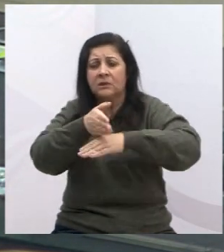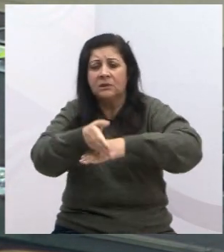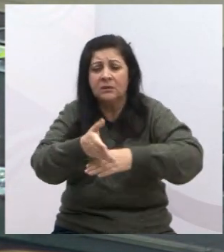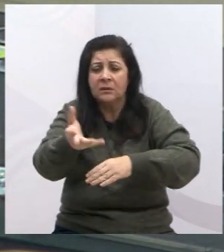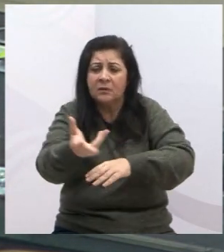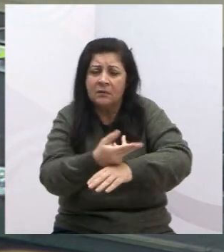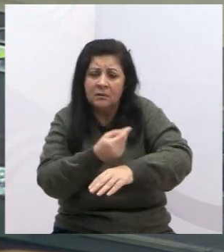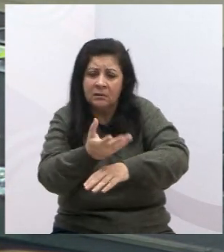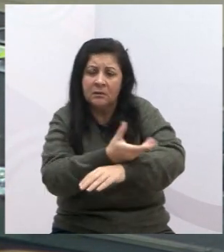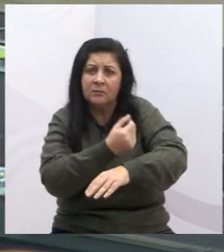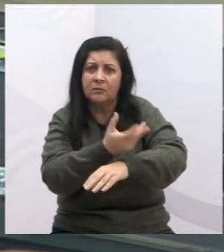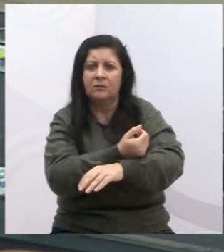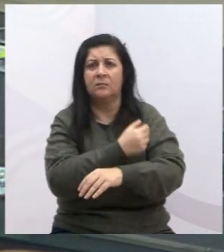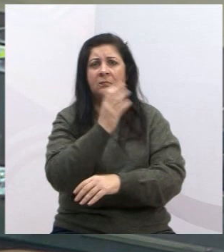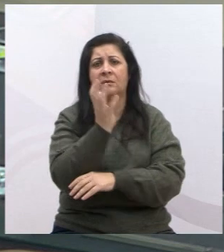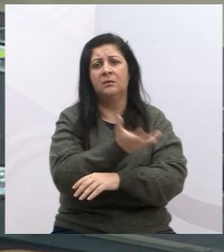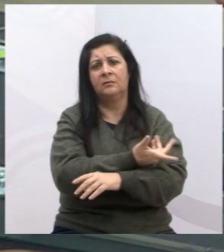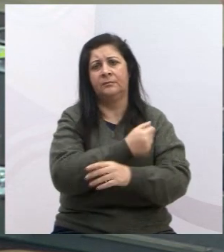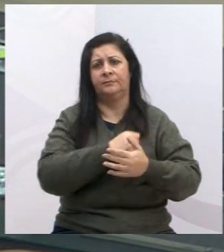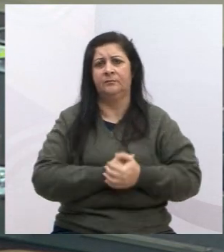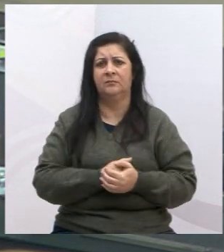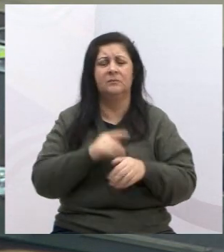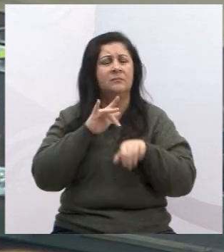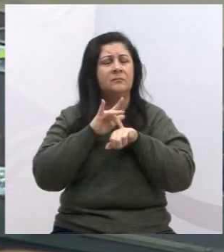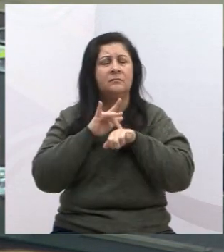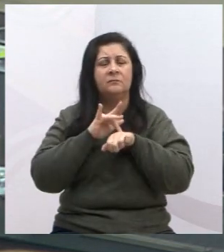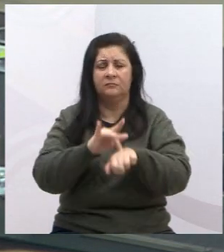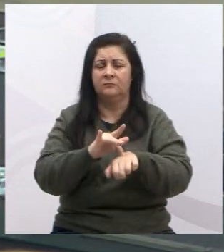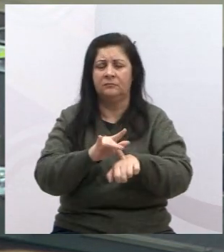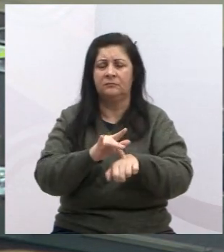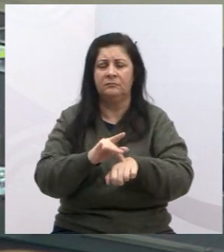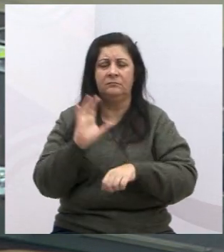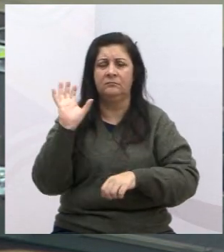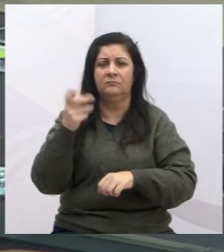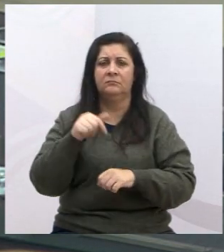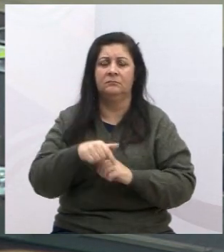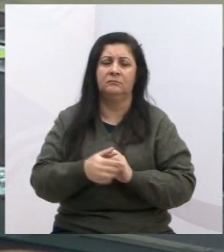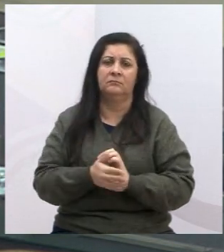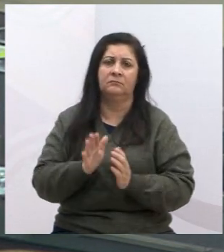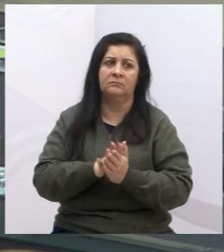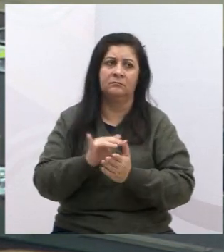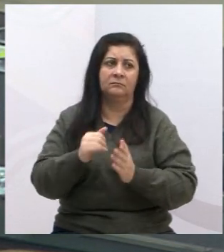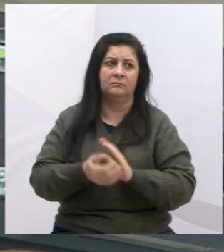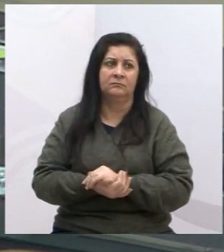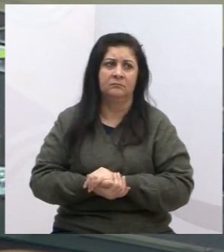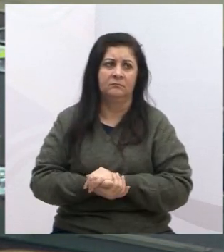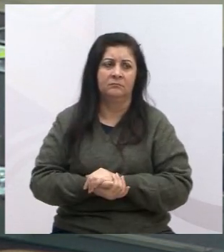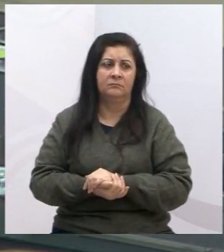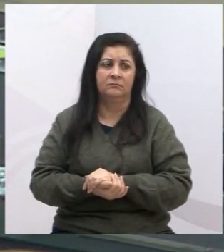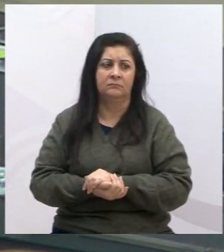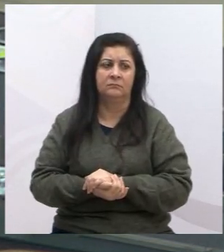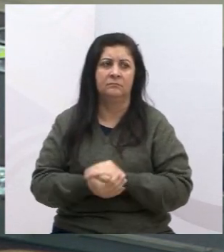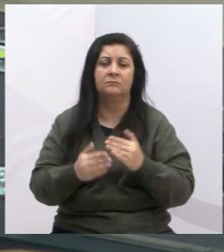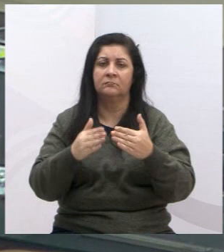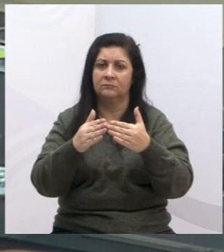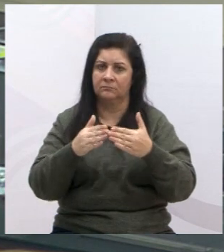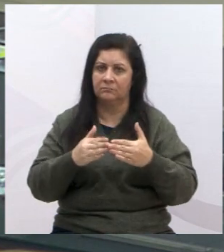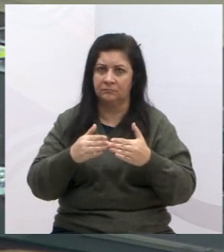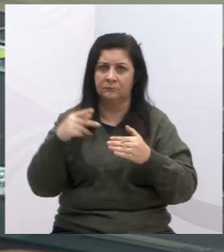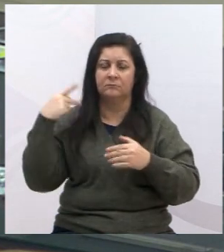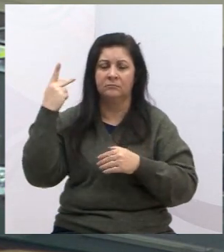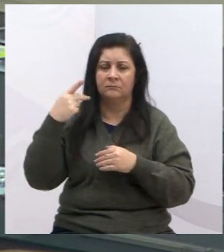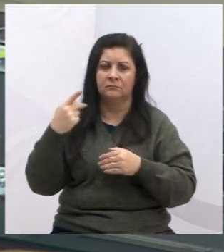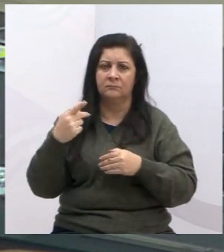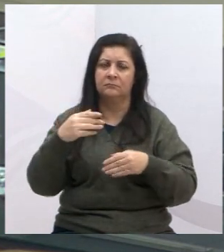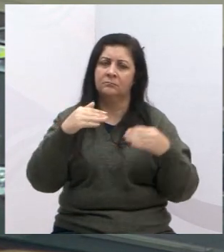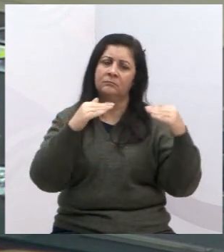dentro. É um absurdo o que está acontecendo aqui no nosso município da cidade de Jacareí. Então, eu peço os vereadores que